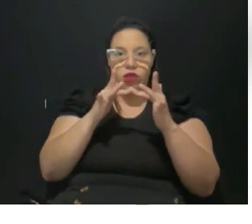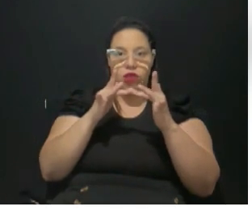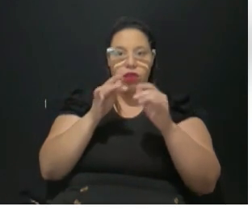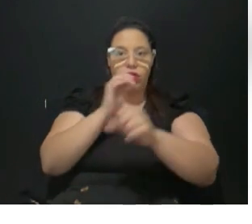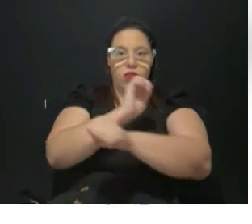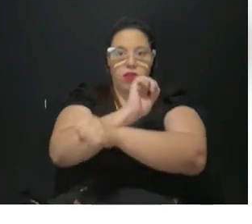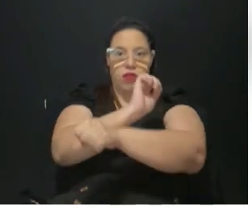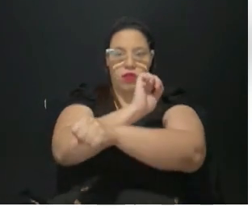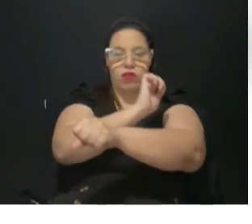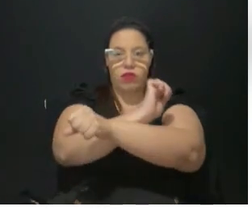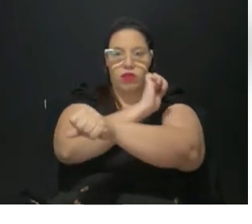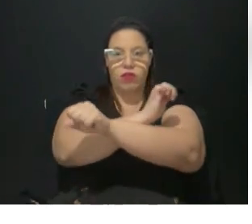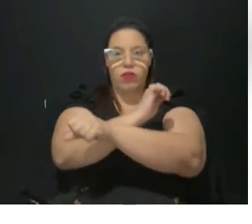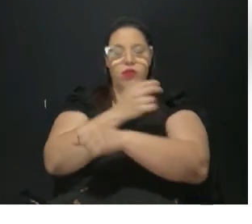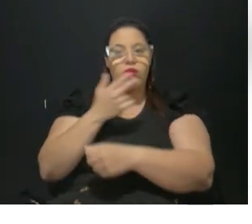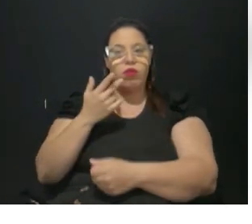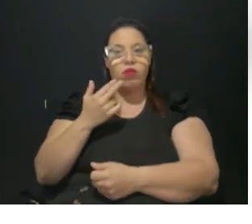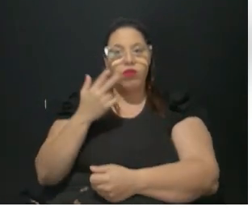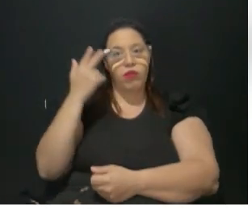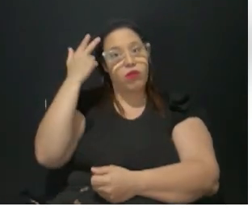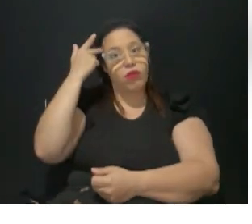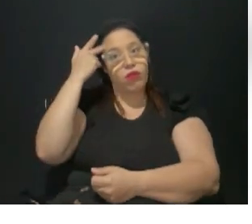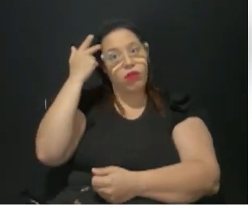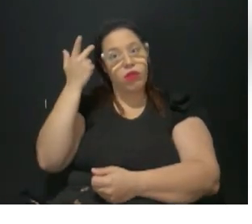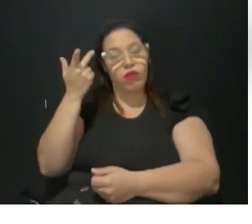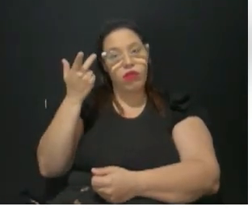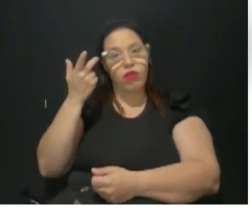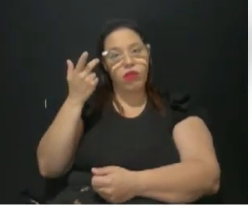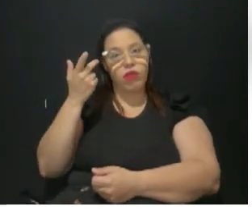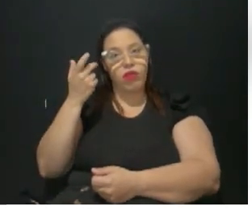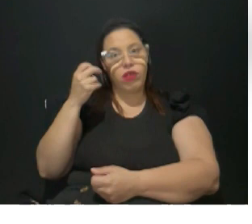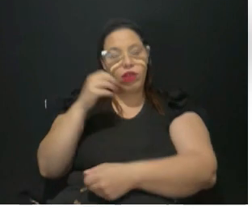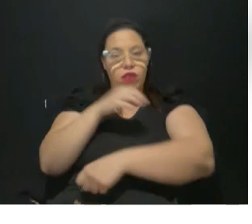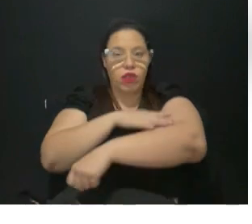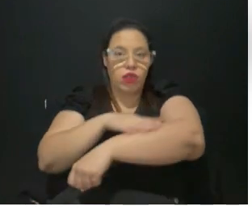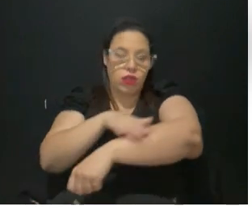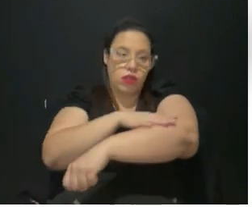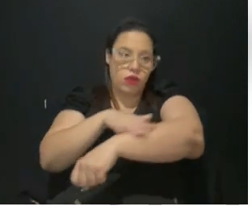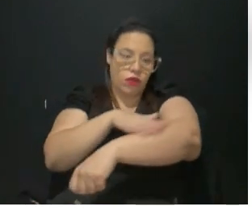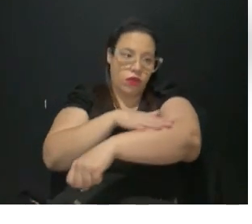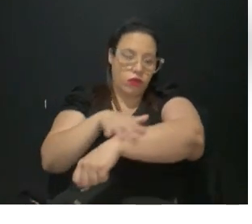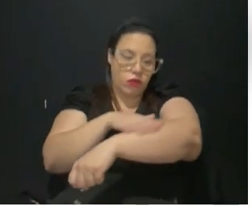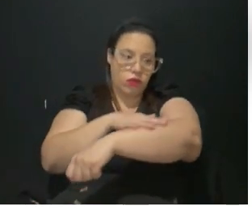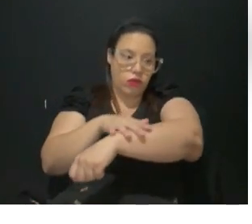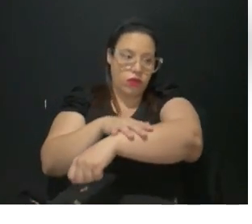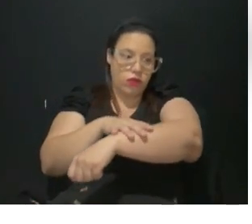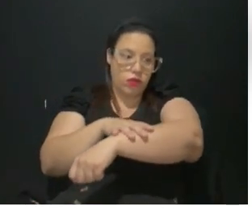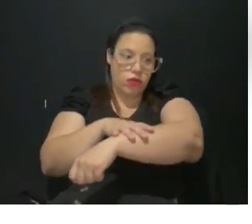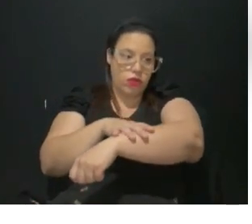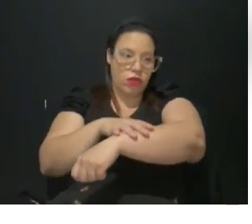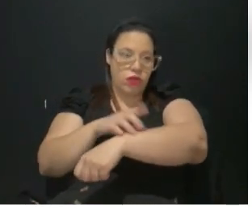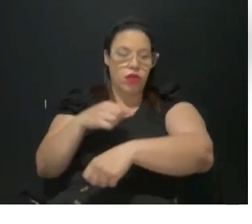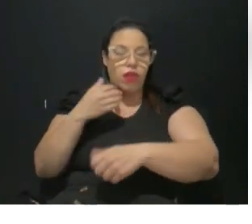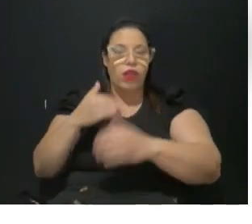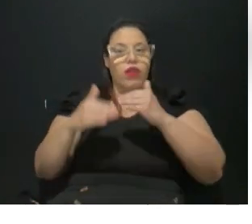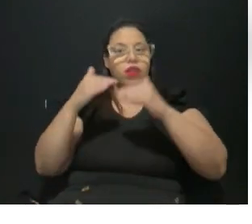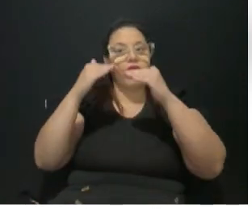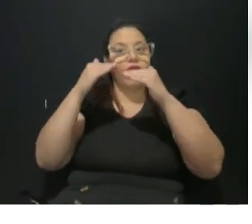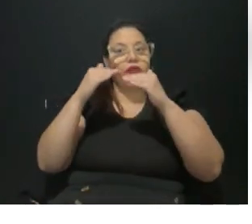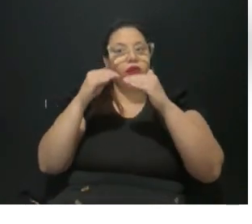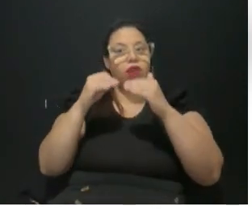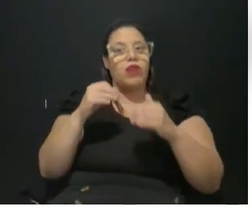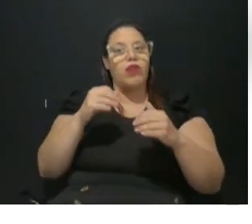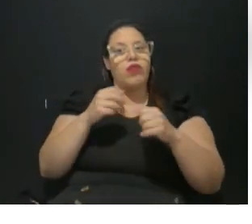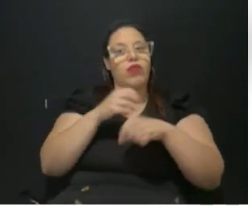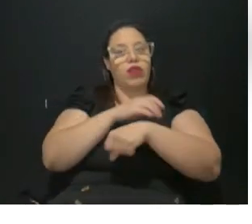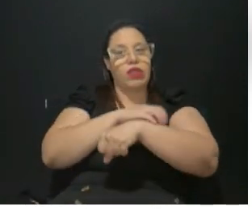contato pele a pele, que é o mais comum, ou através do contato das feridas, ou naquela fase que o paciente ainda vai desenvolver as feridas e que